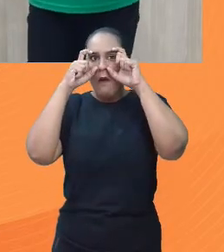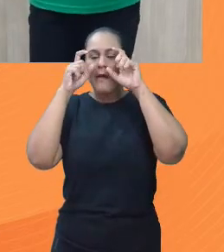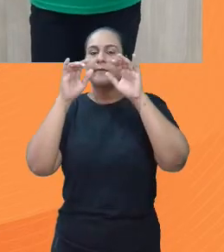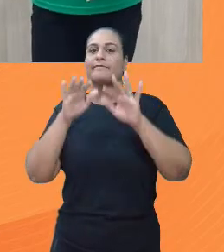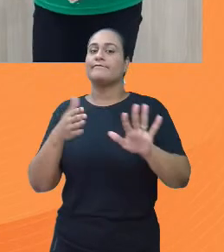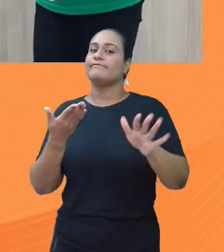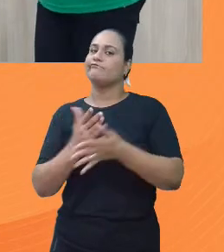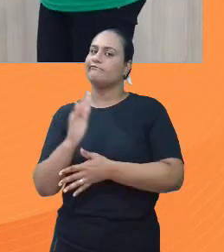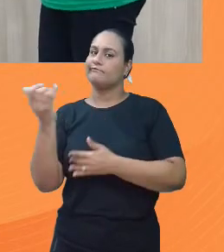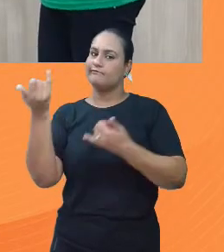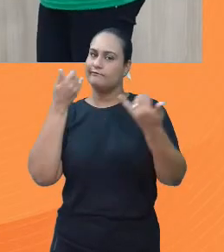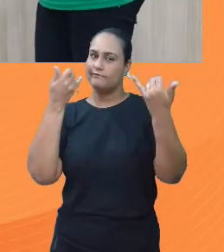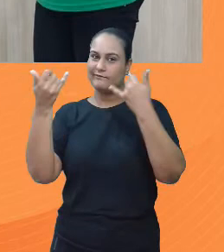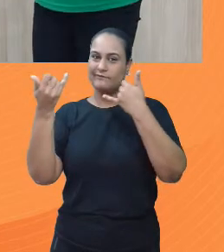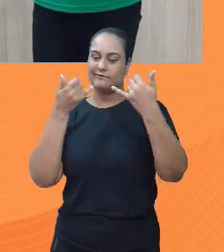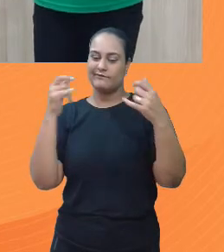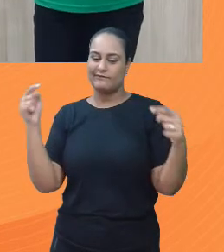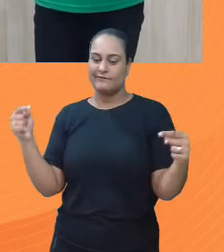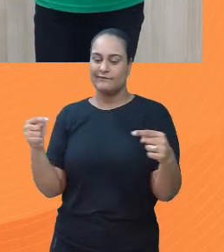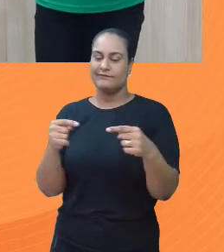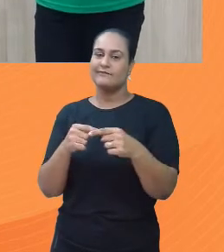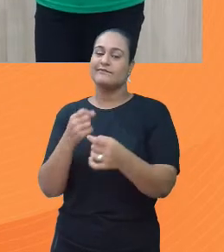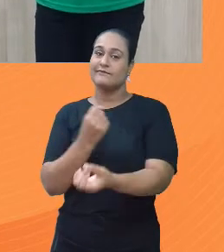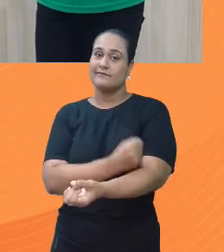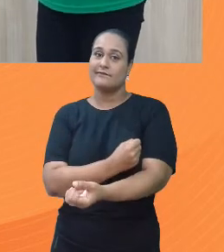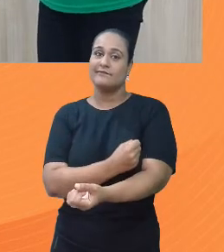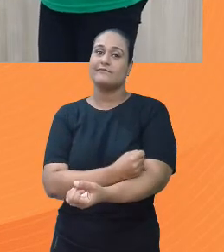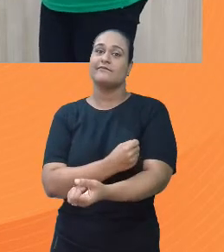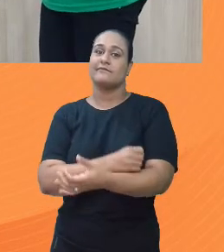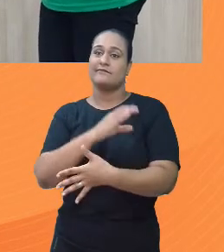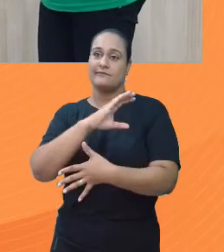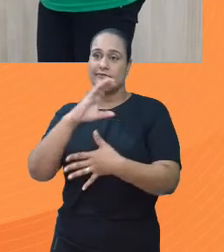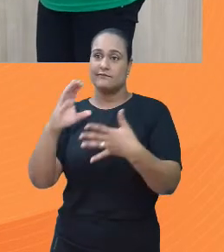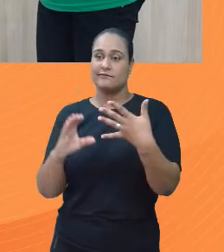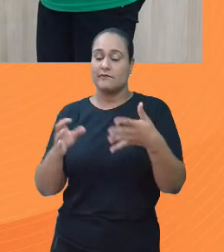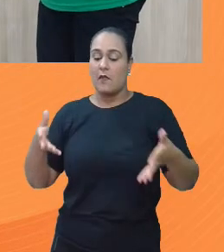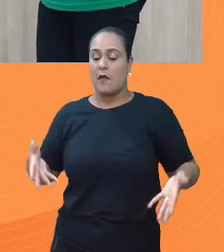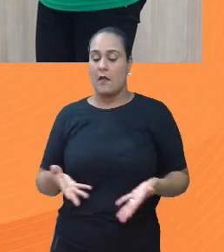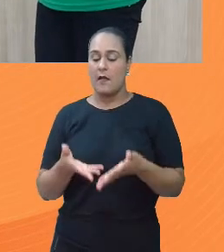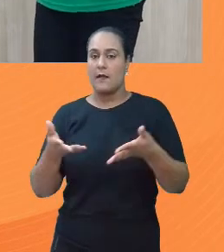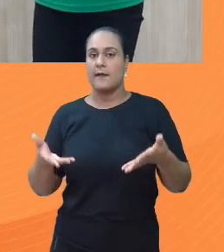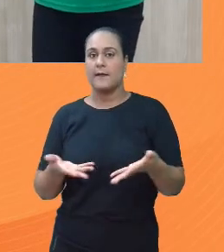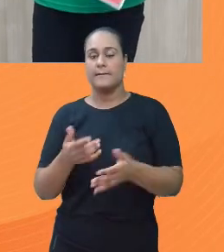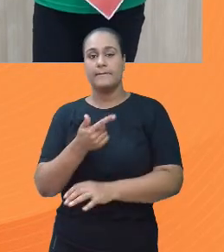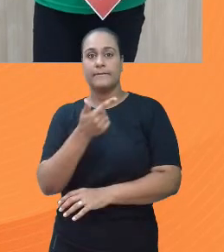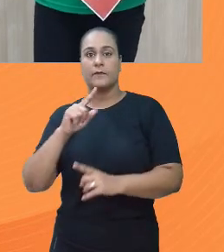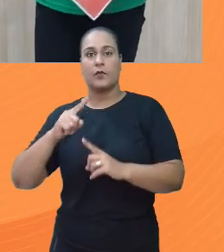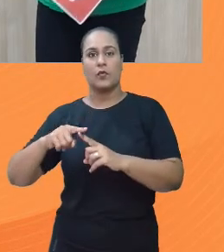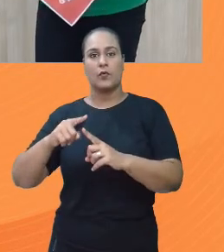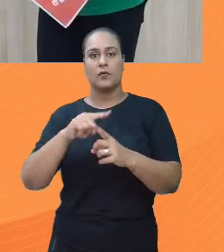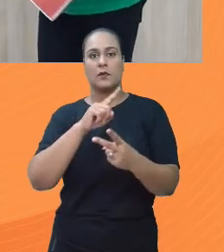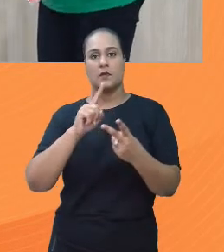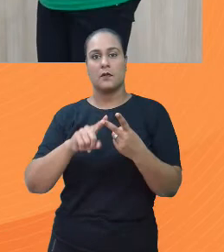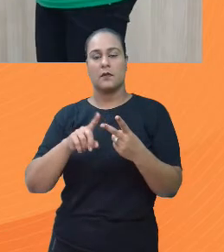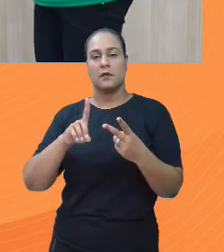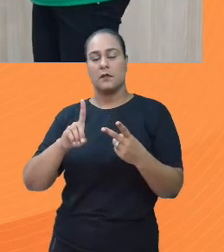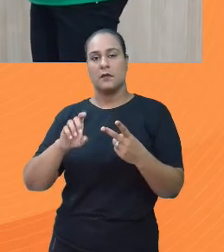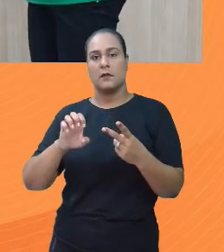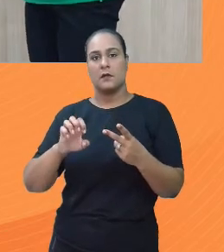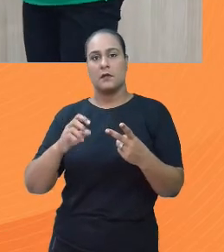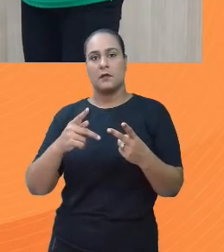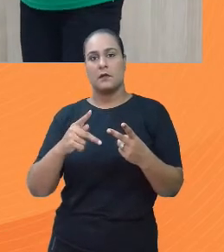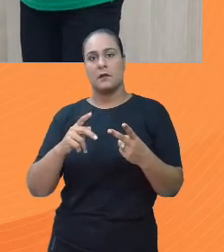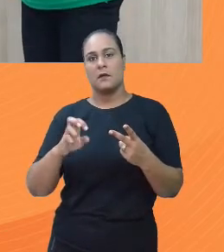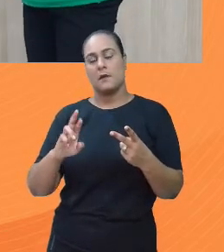das informações em relação aí às drogas classificadas como estimulantes. A outra são as depressoras. São drogas